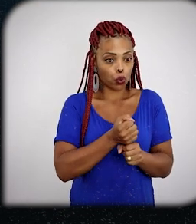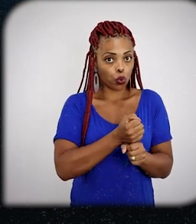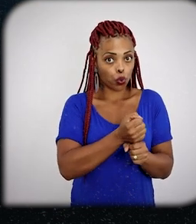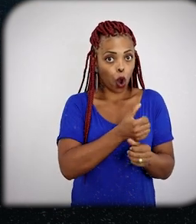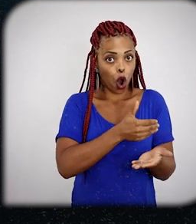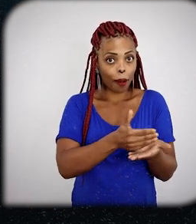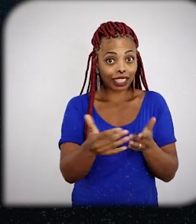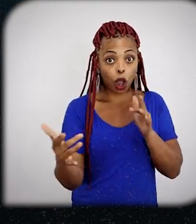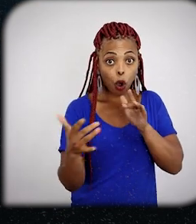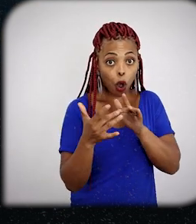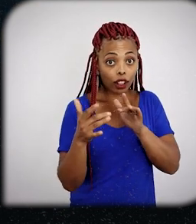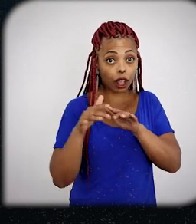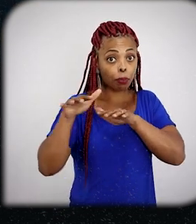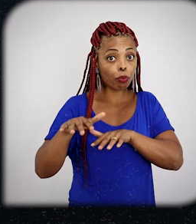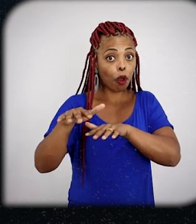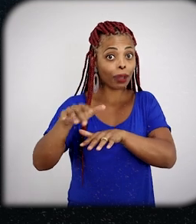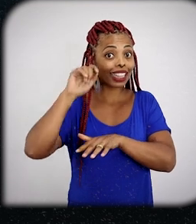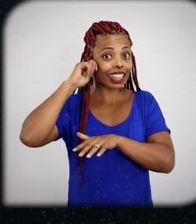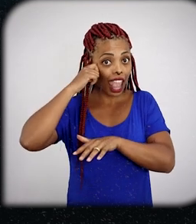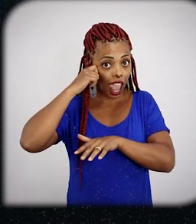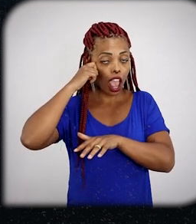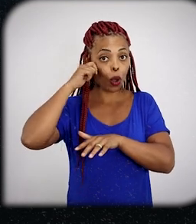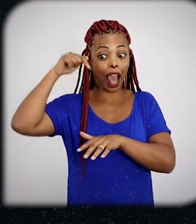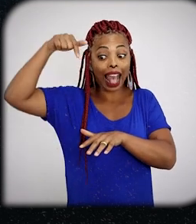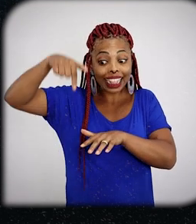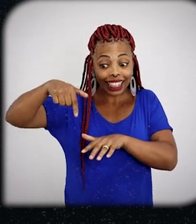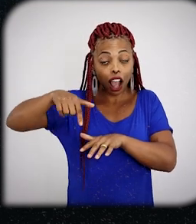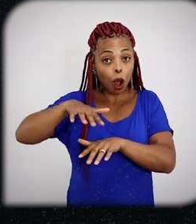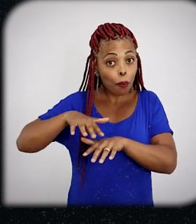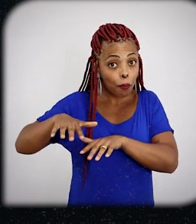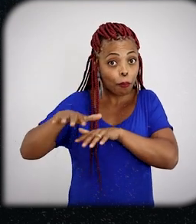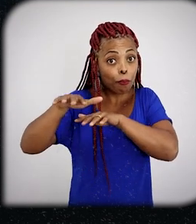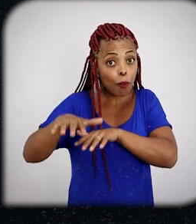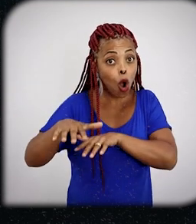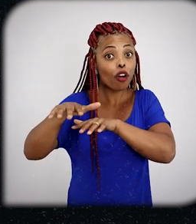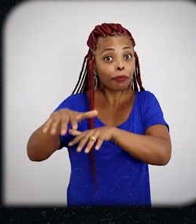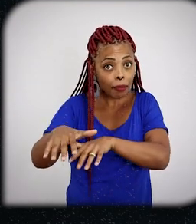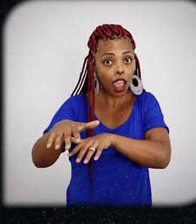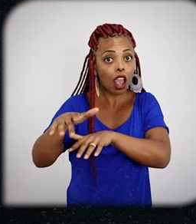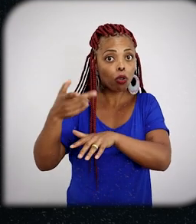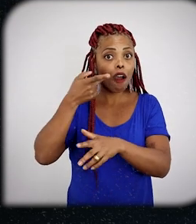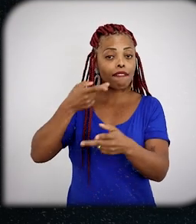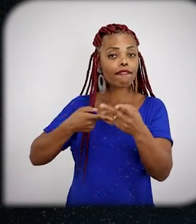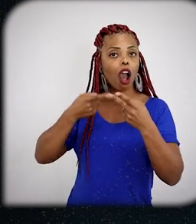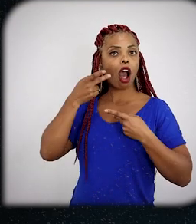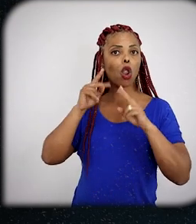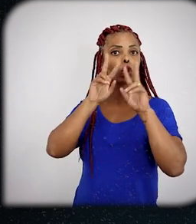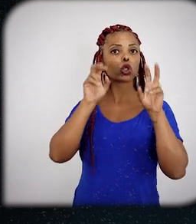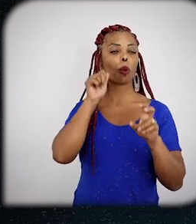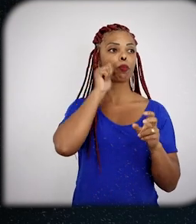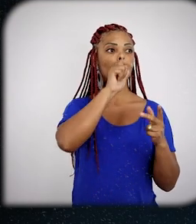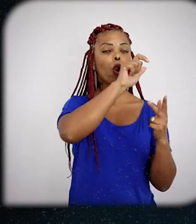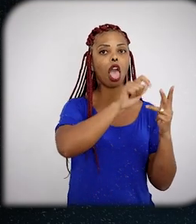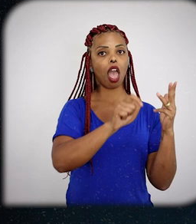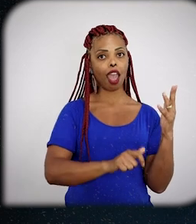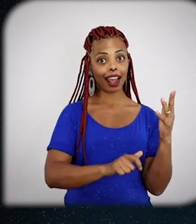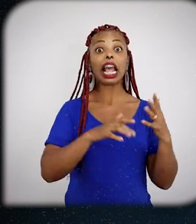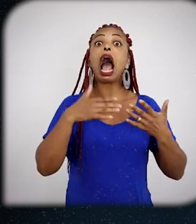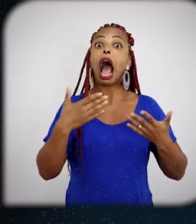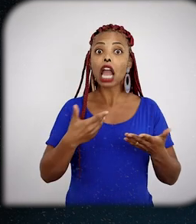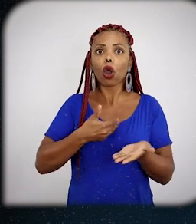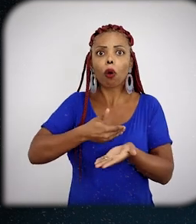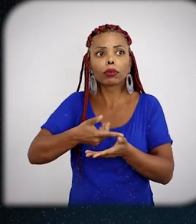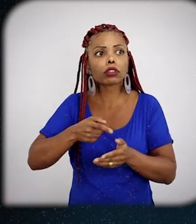contato com o movimento negro, eu ouvi no movimento os nomes dessas mulheres e